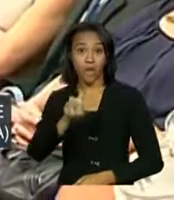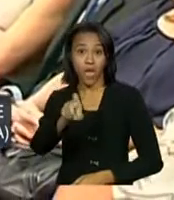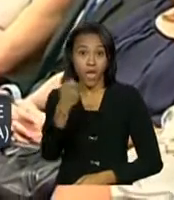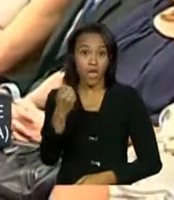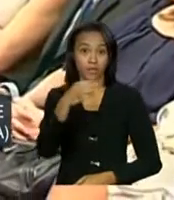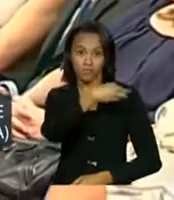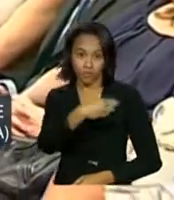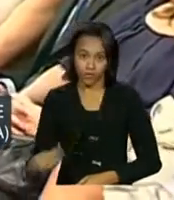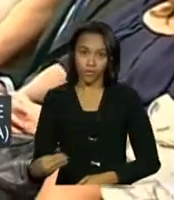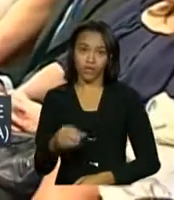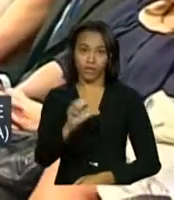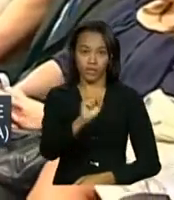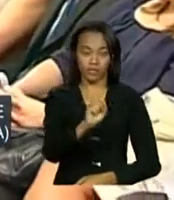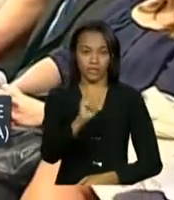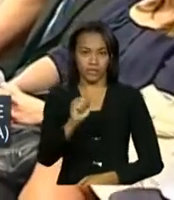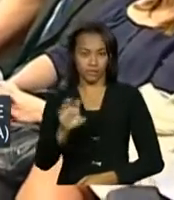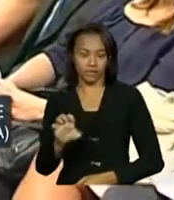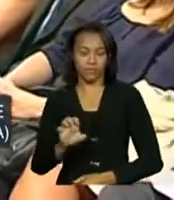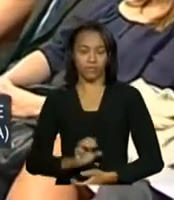da SAI,